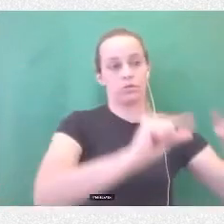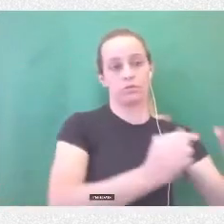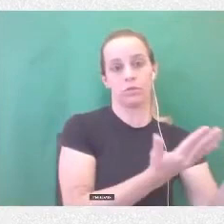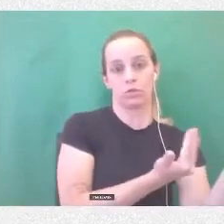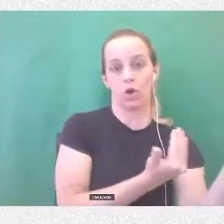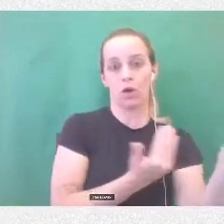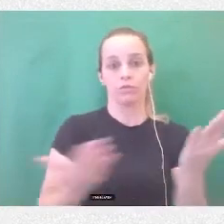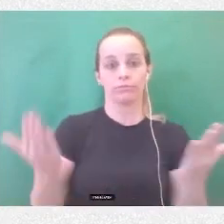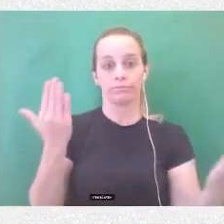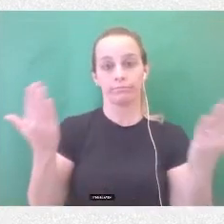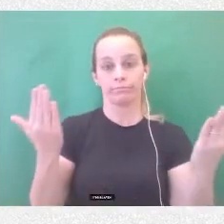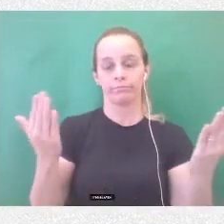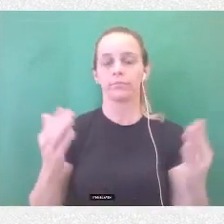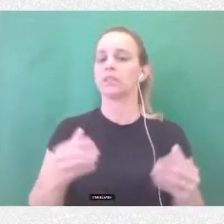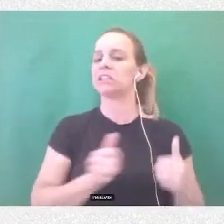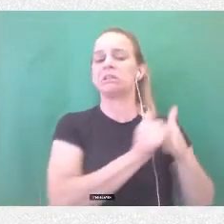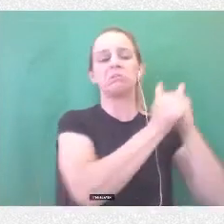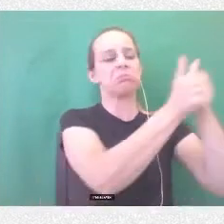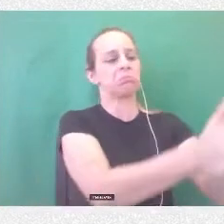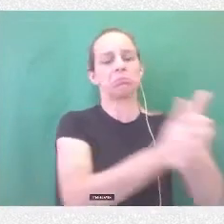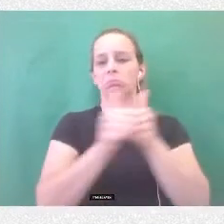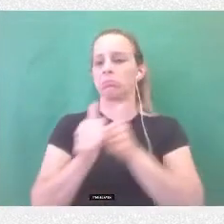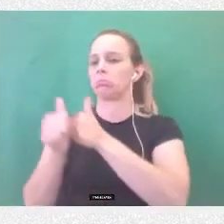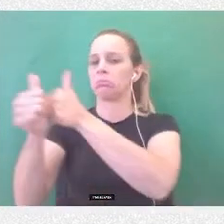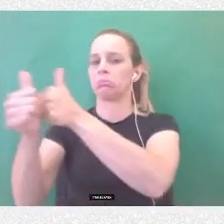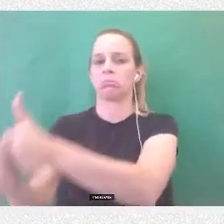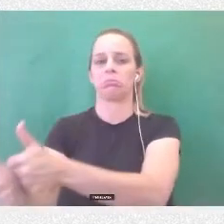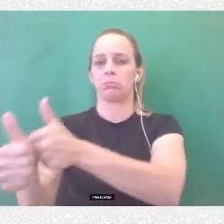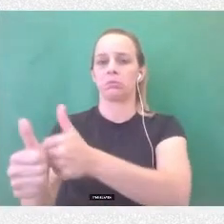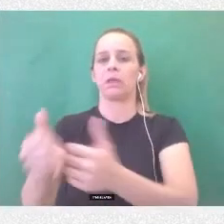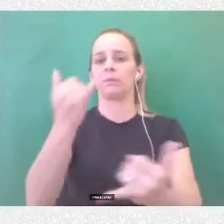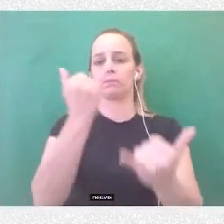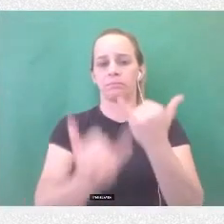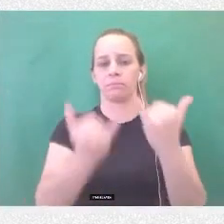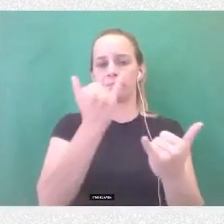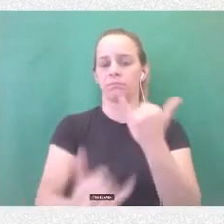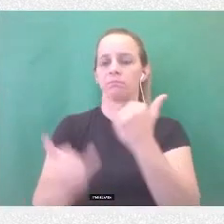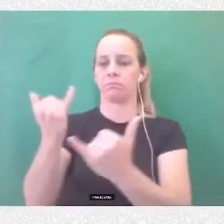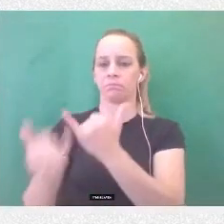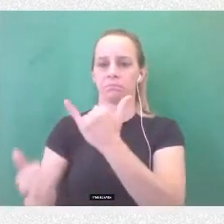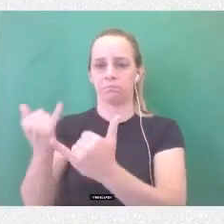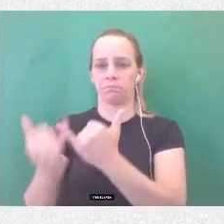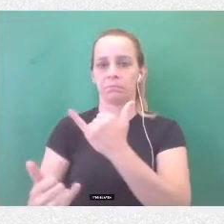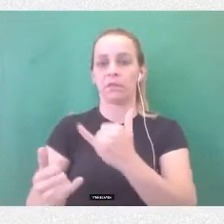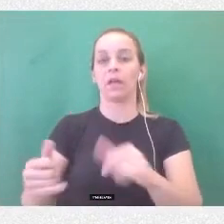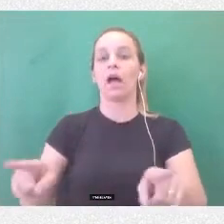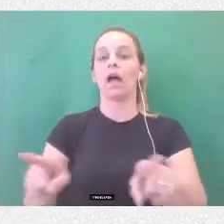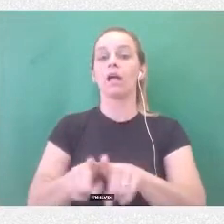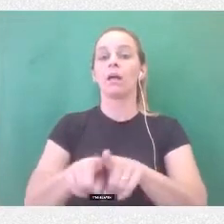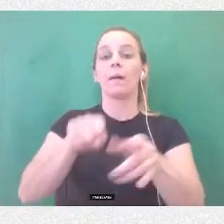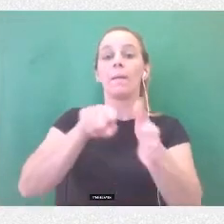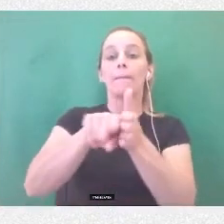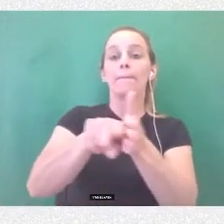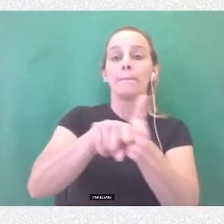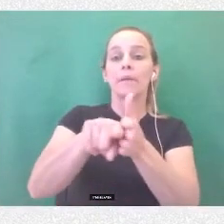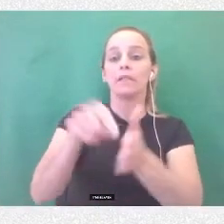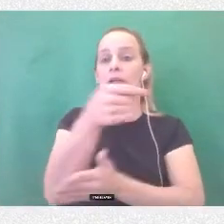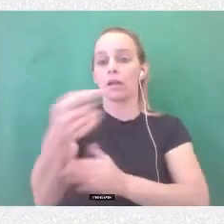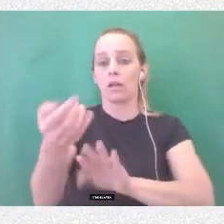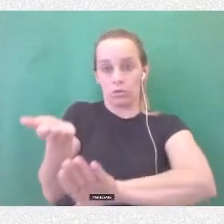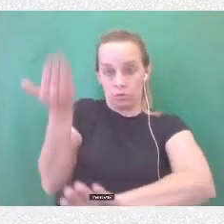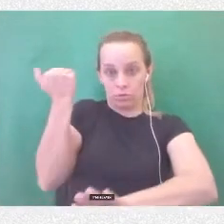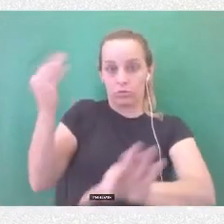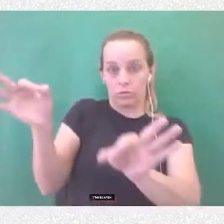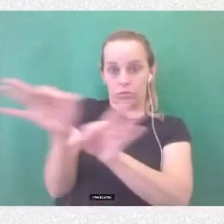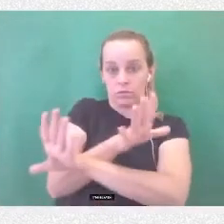Na verdade, segue sim a mesma proporção de redução. Os últimos dados levantados da última semana epidemiológica que se encerrou agora